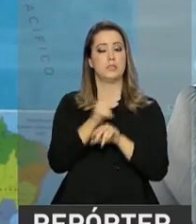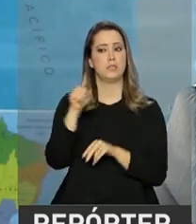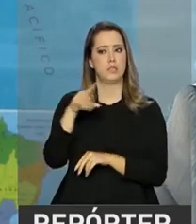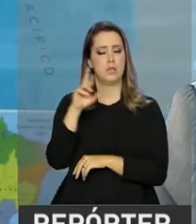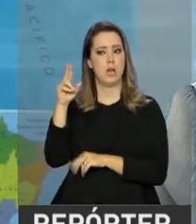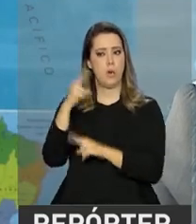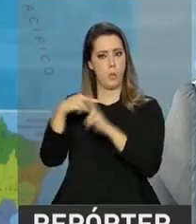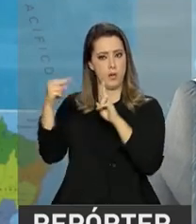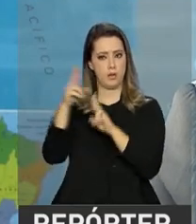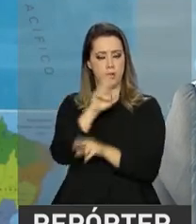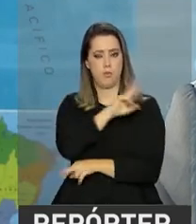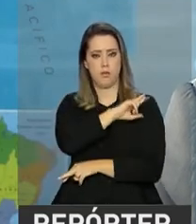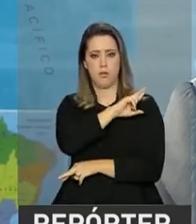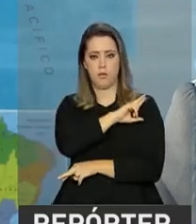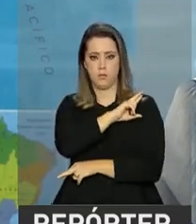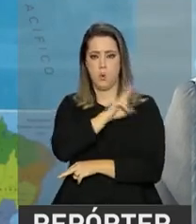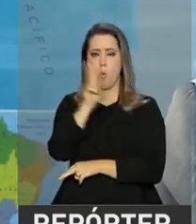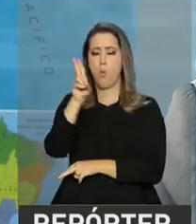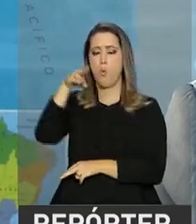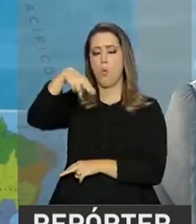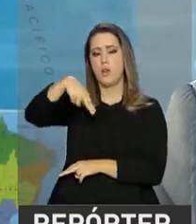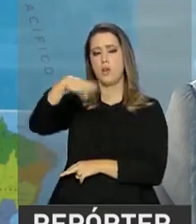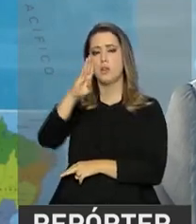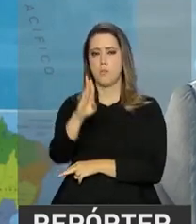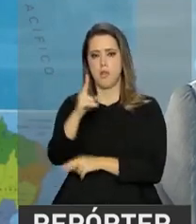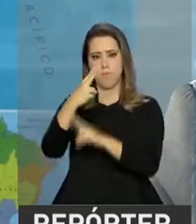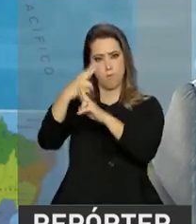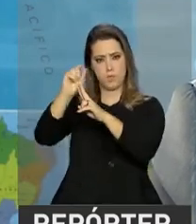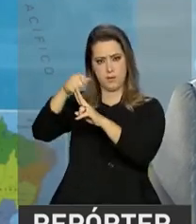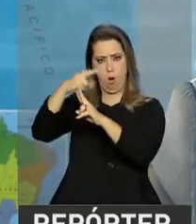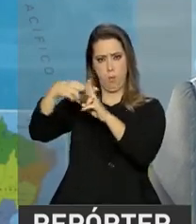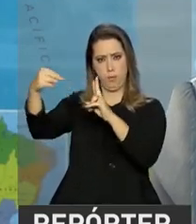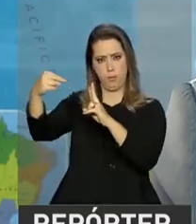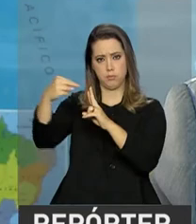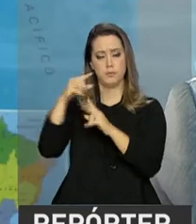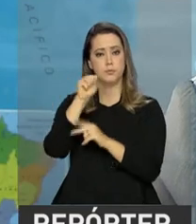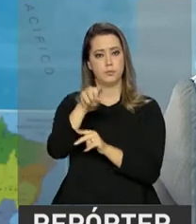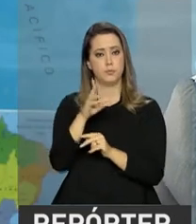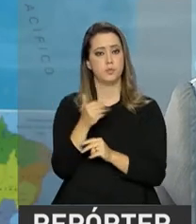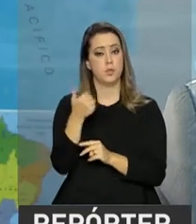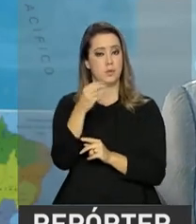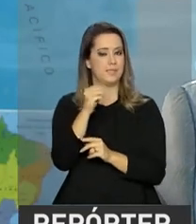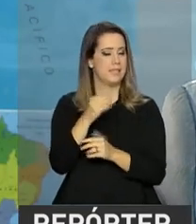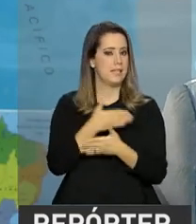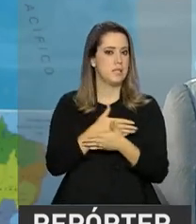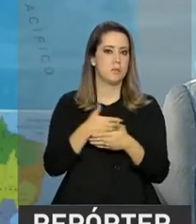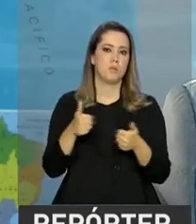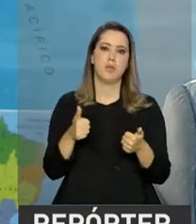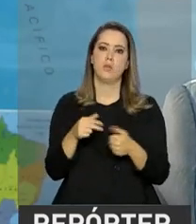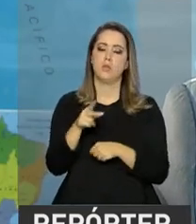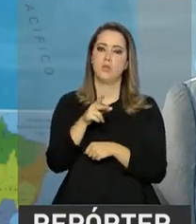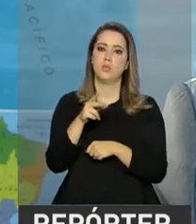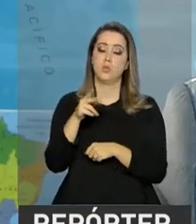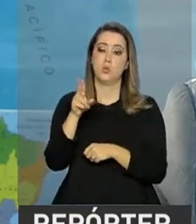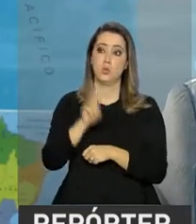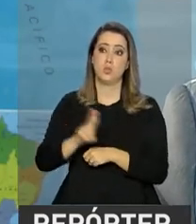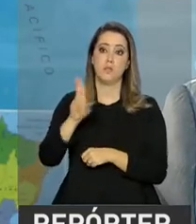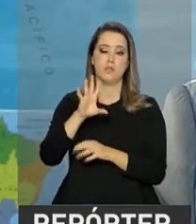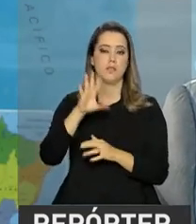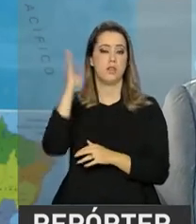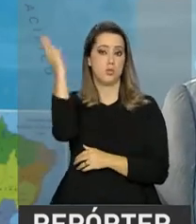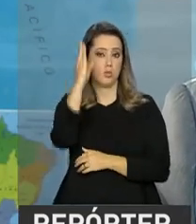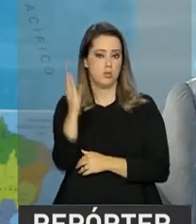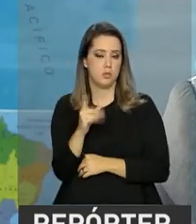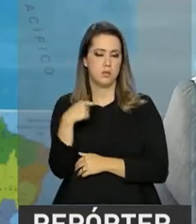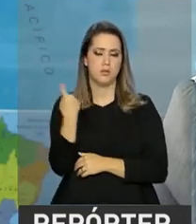responsável pelos conteúdos que ali estão sendo oferecidos ao nbb uma das dez melhores universidades do brasil nós